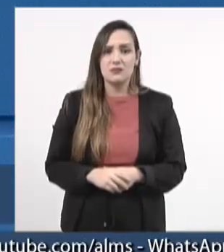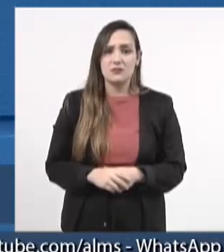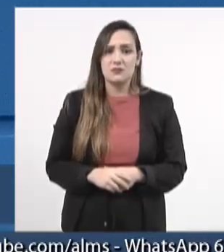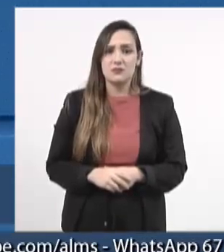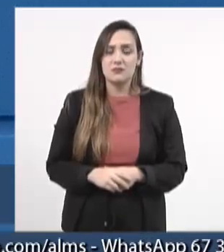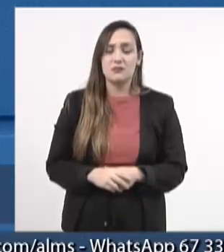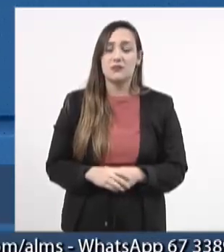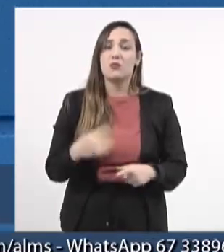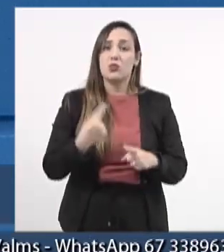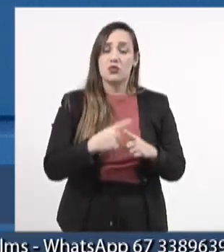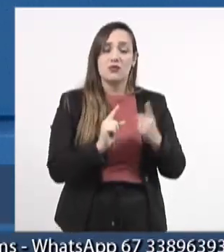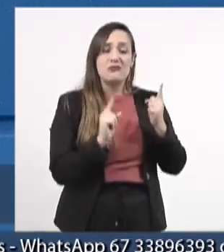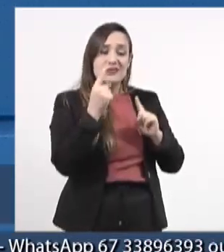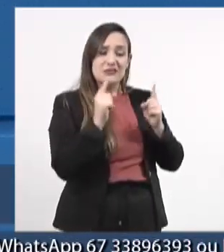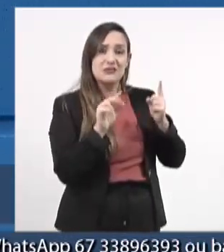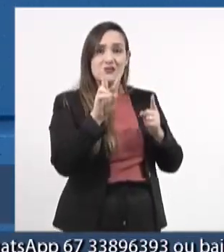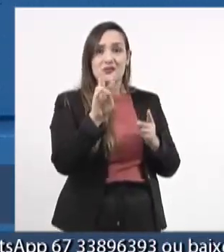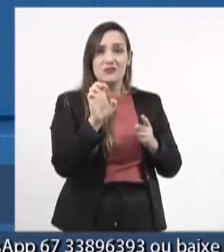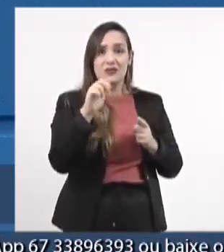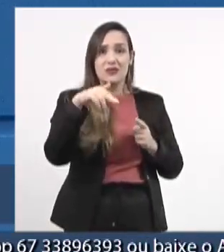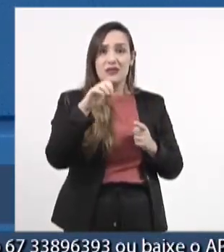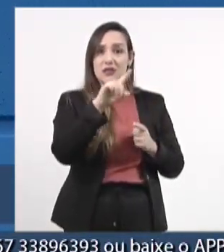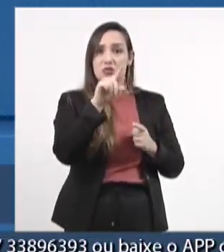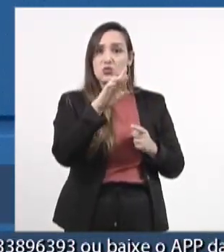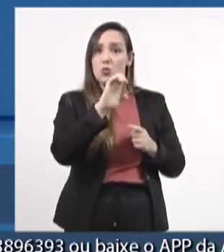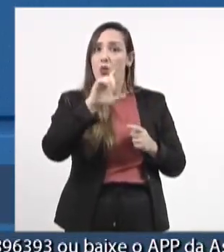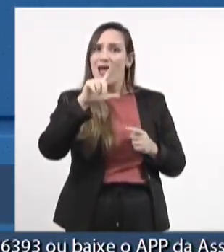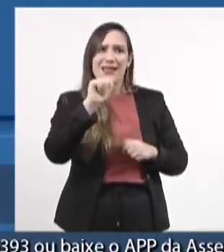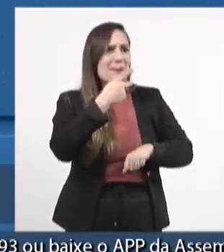a Venezuela é a maior bacia petrolífera do